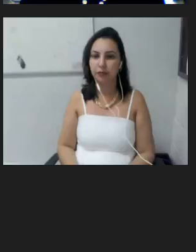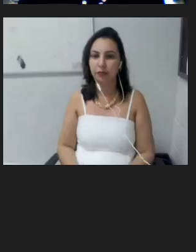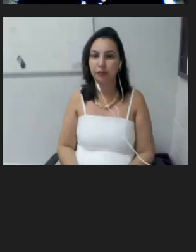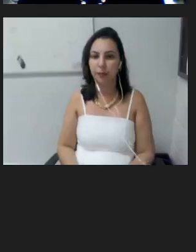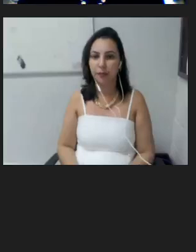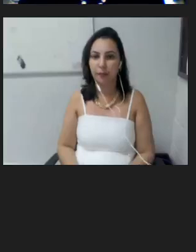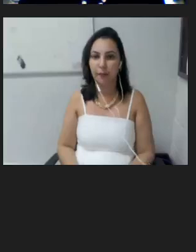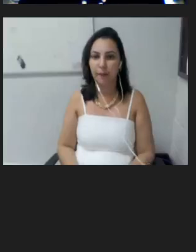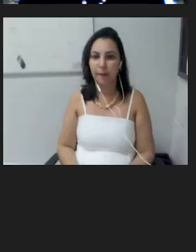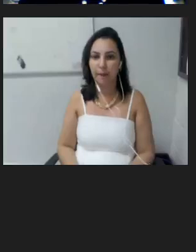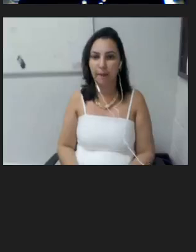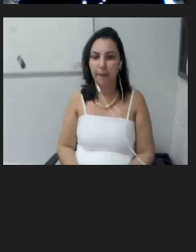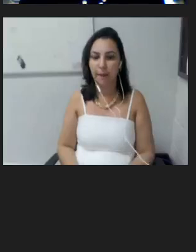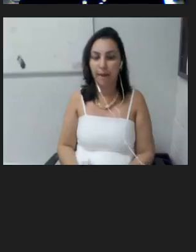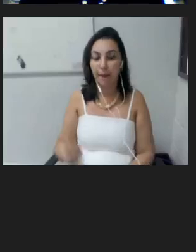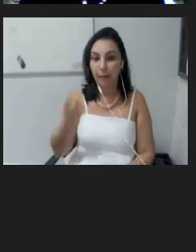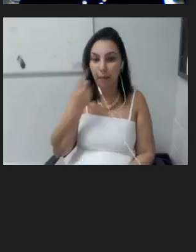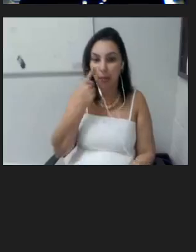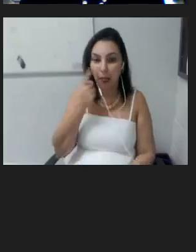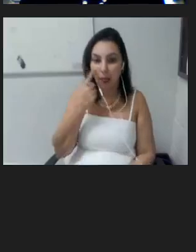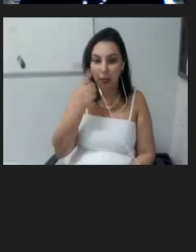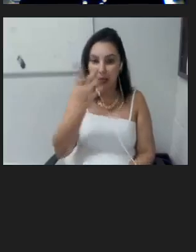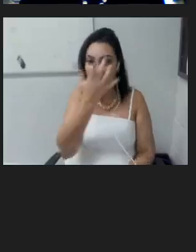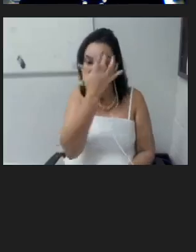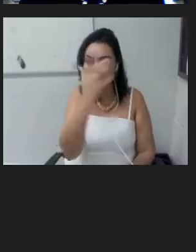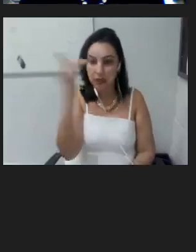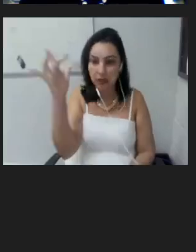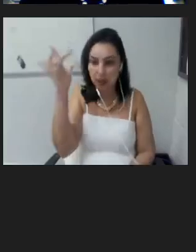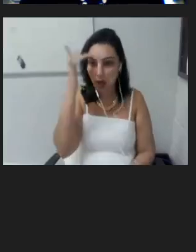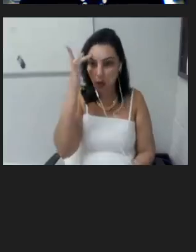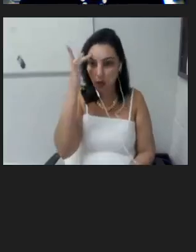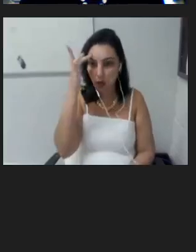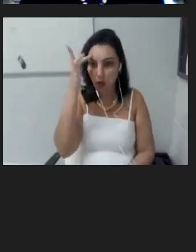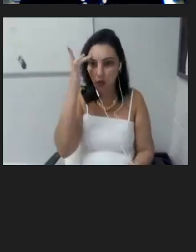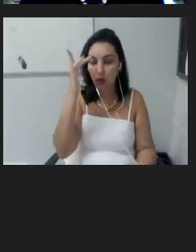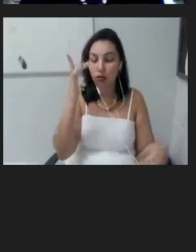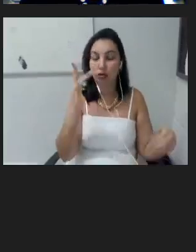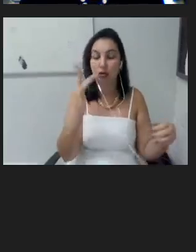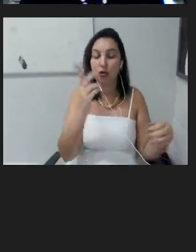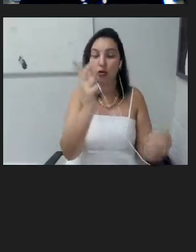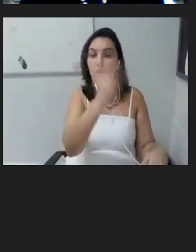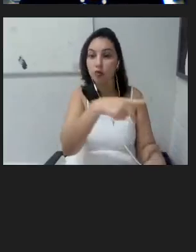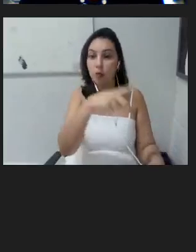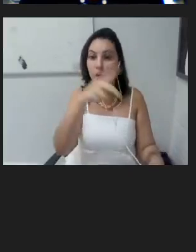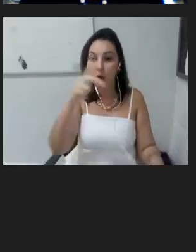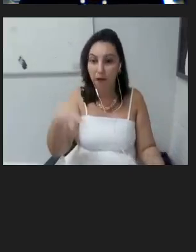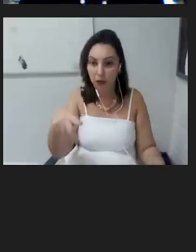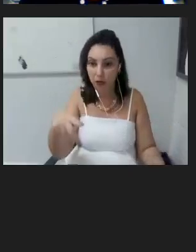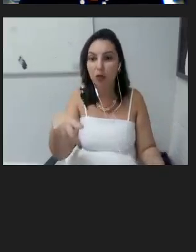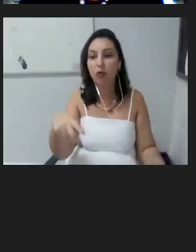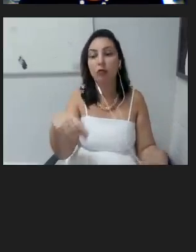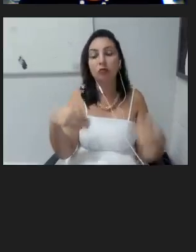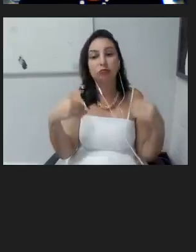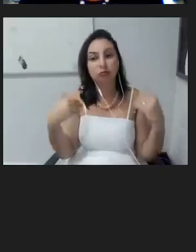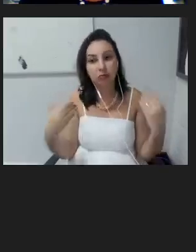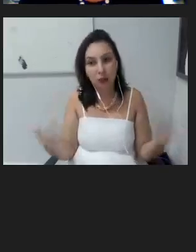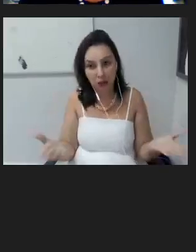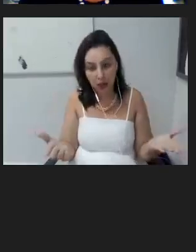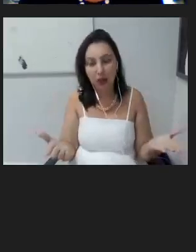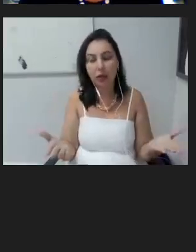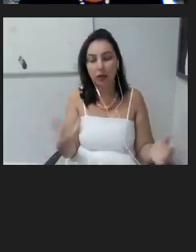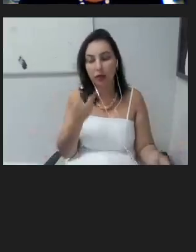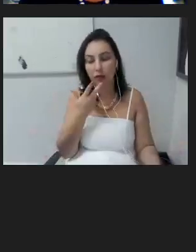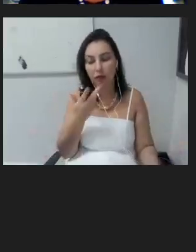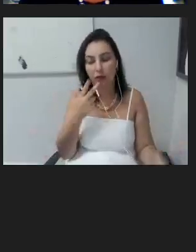Quando a gente vai olhar a saúde mental dos docentes, e aí eu quero dizer para